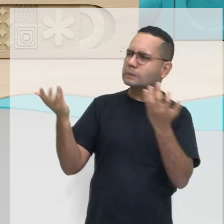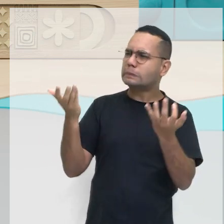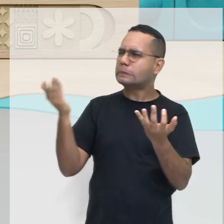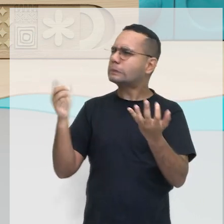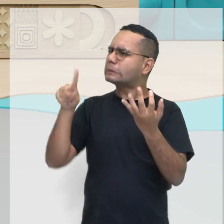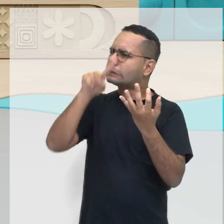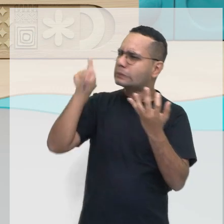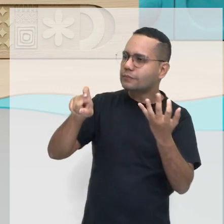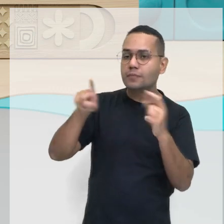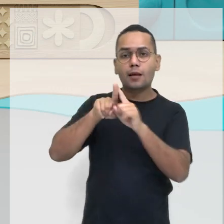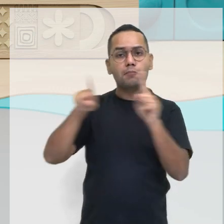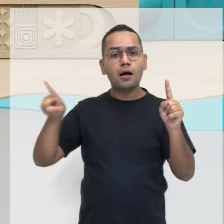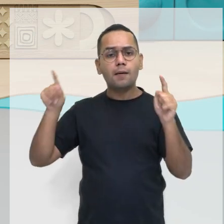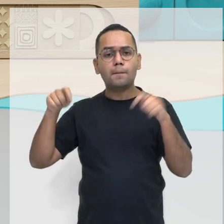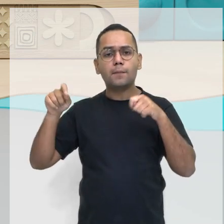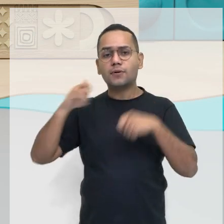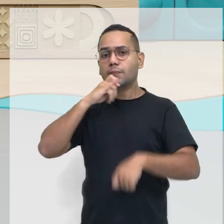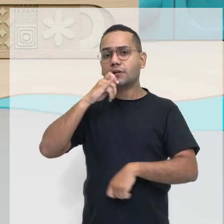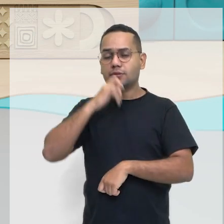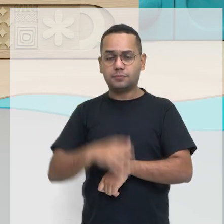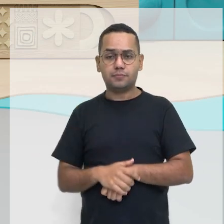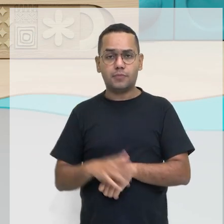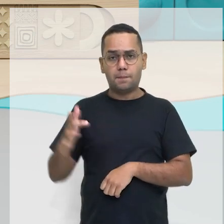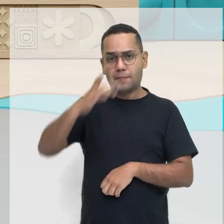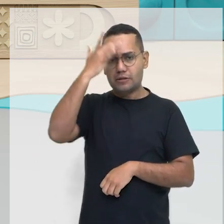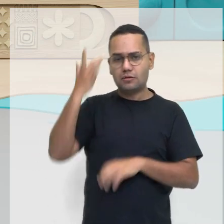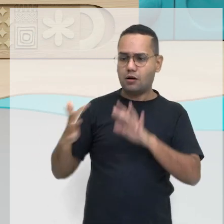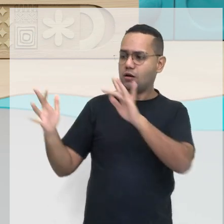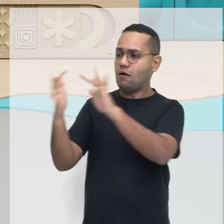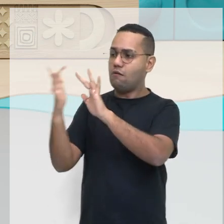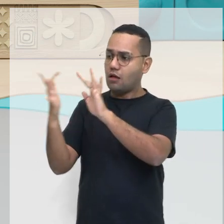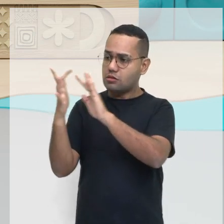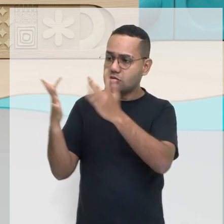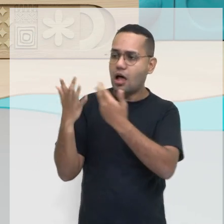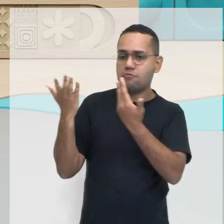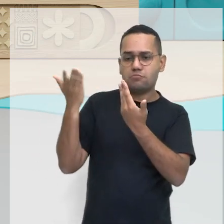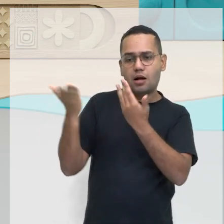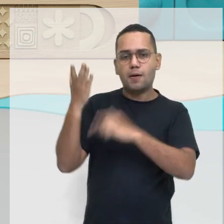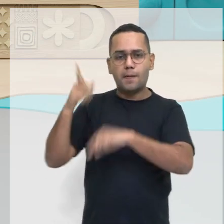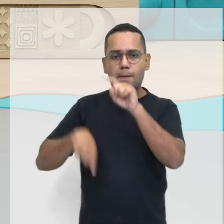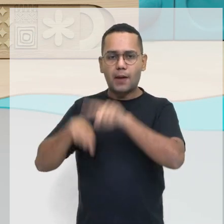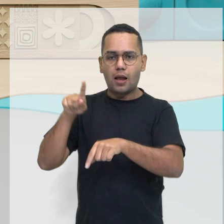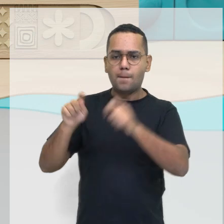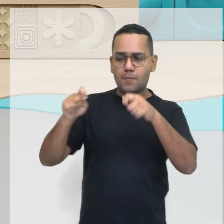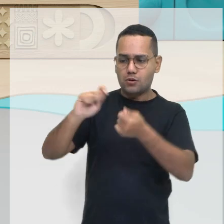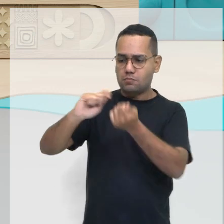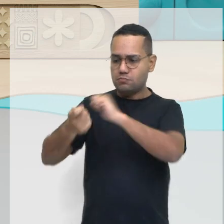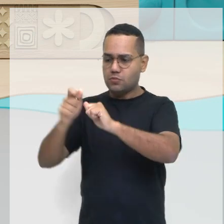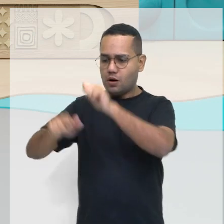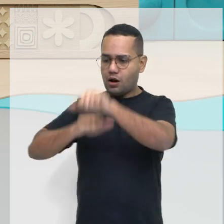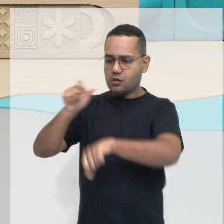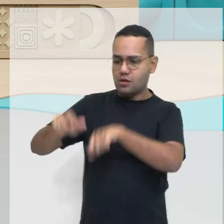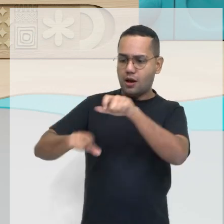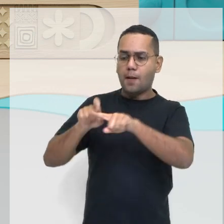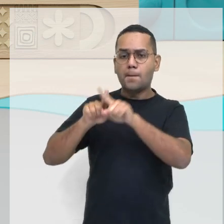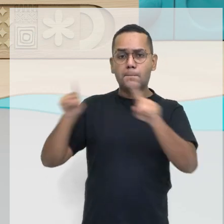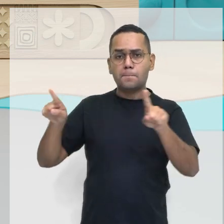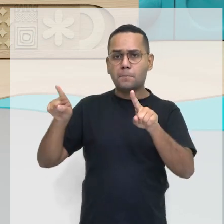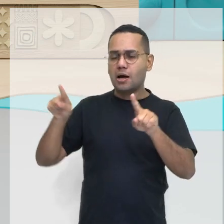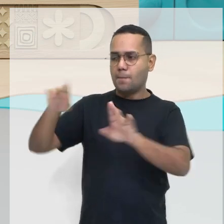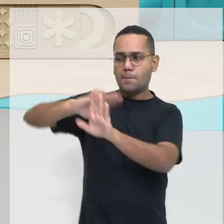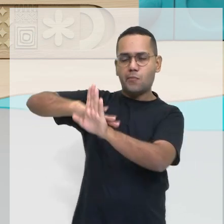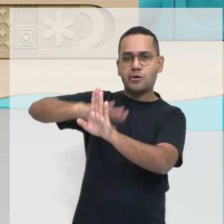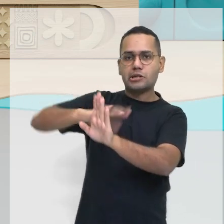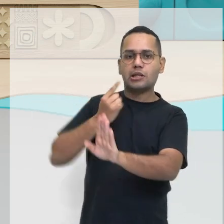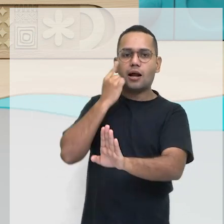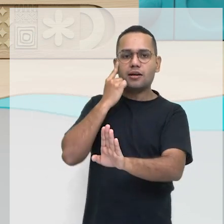ele pode manusear, ele pode tocar na obra, ele pode modificar, mas o conceito que o artista